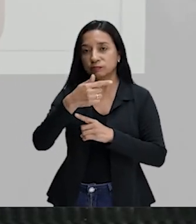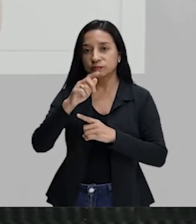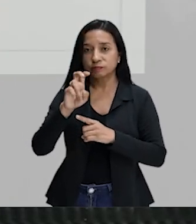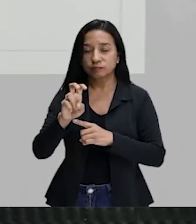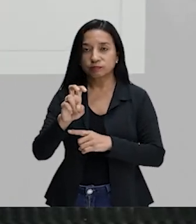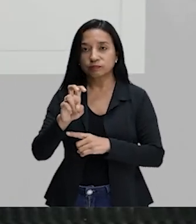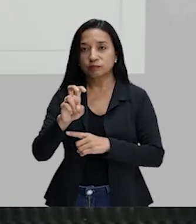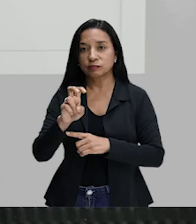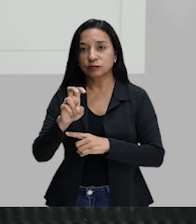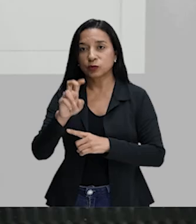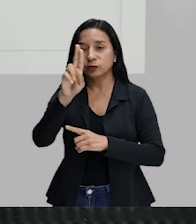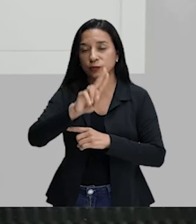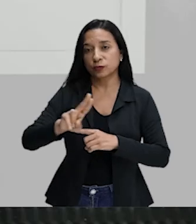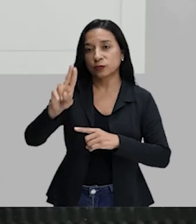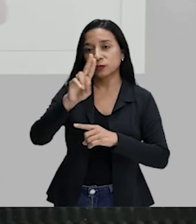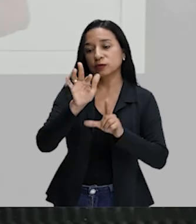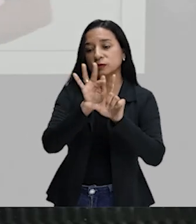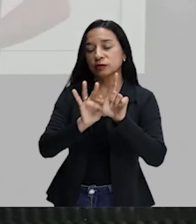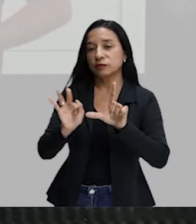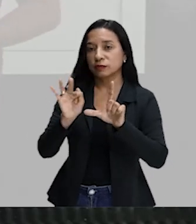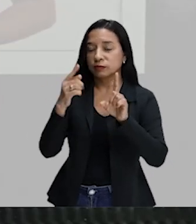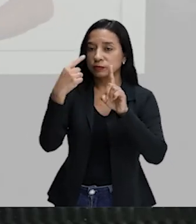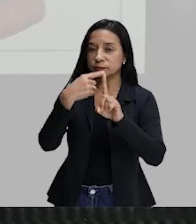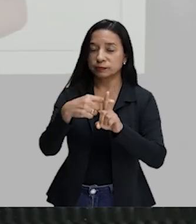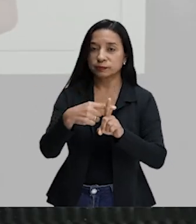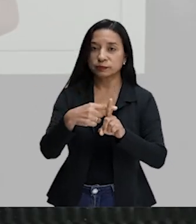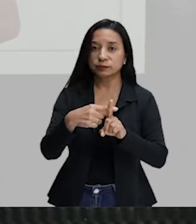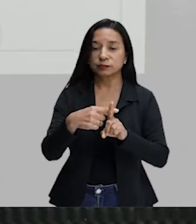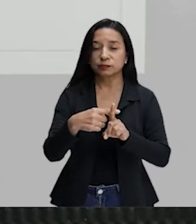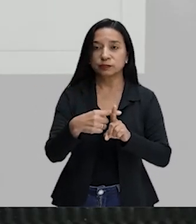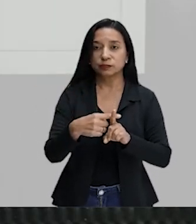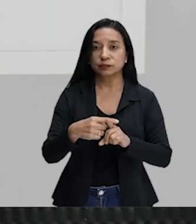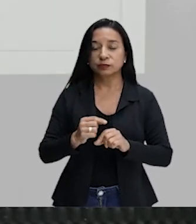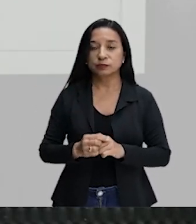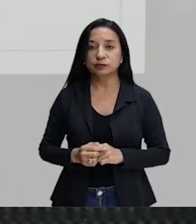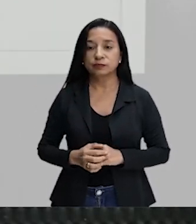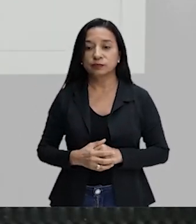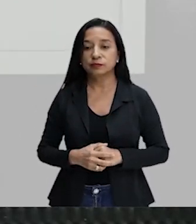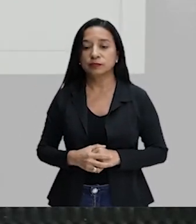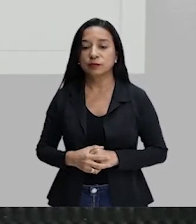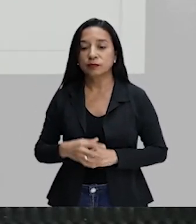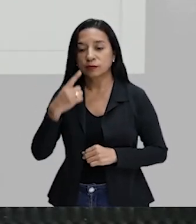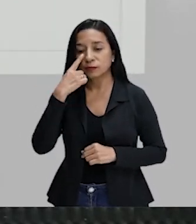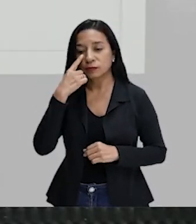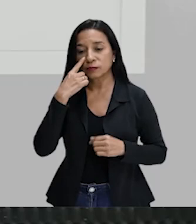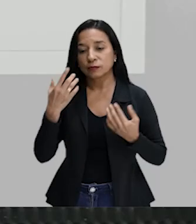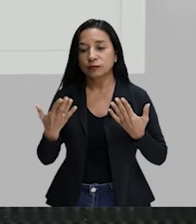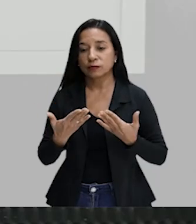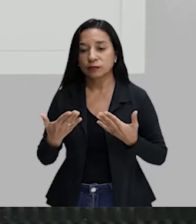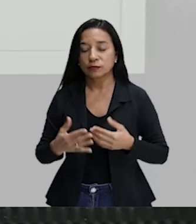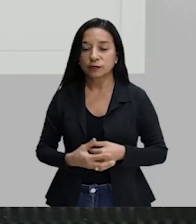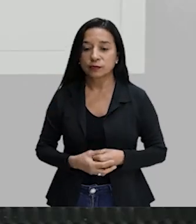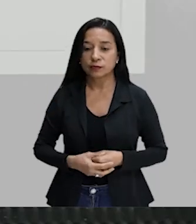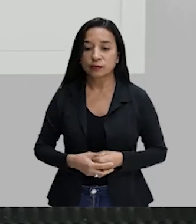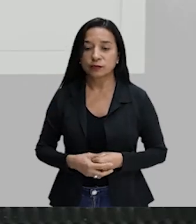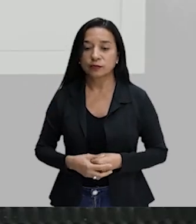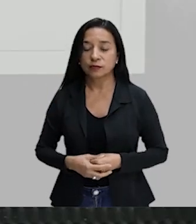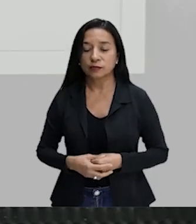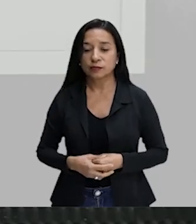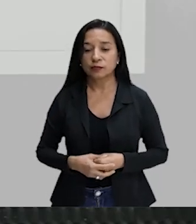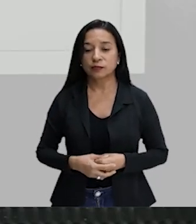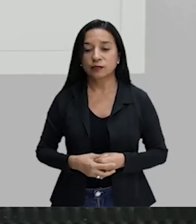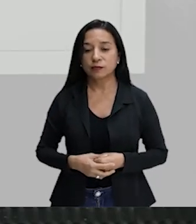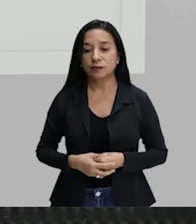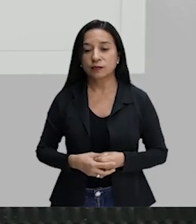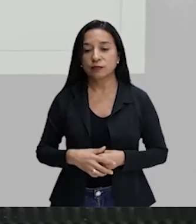graus aplicando a fórmula da soma do seno. Beleza? Vamos ver aqui o seno de 15.